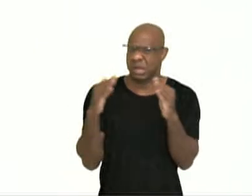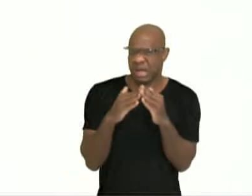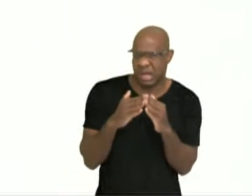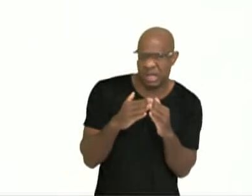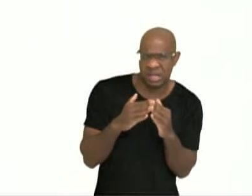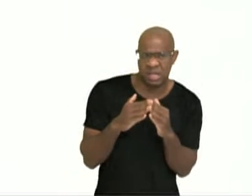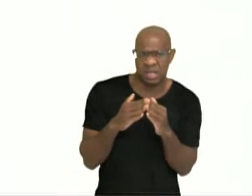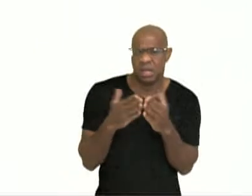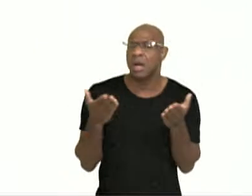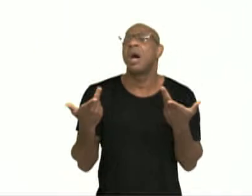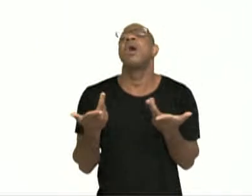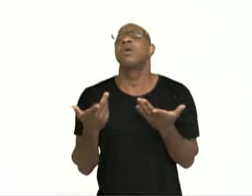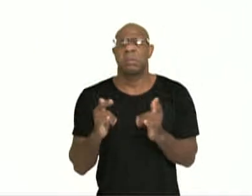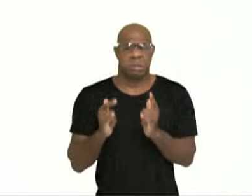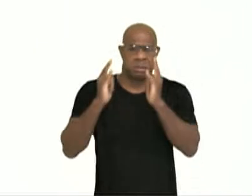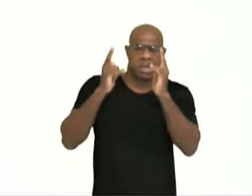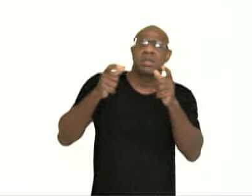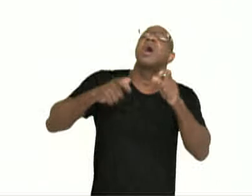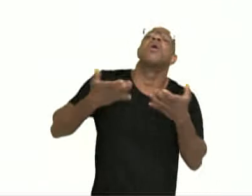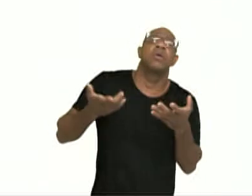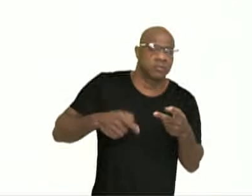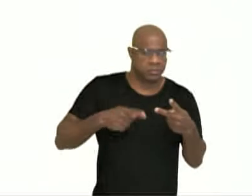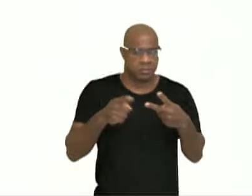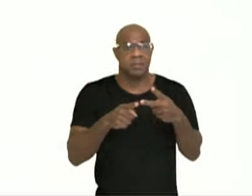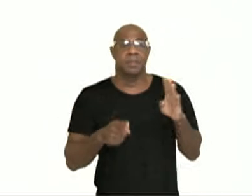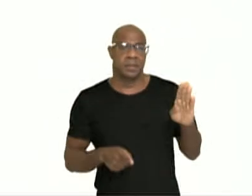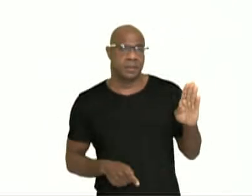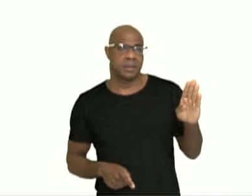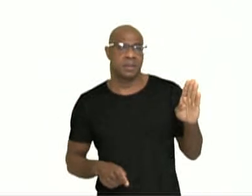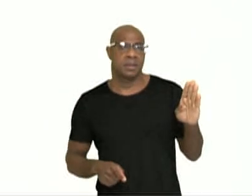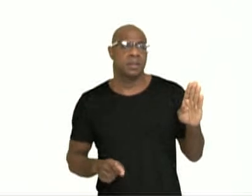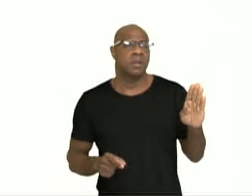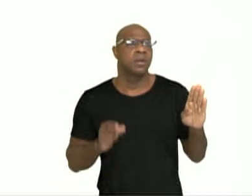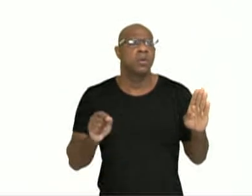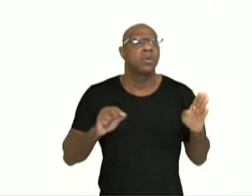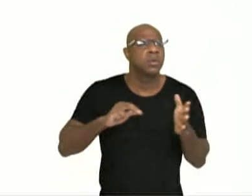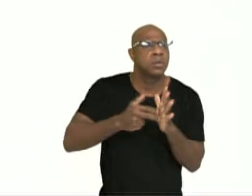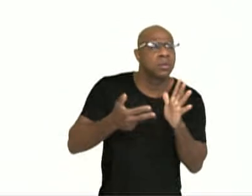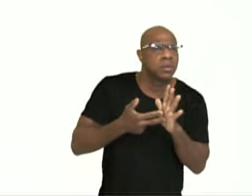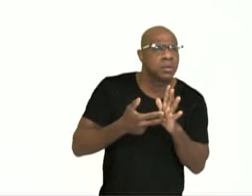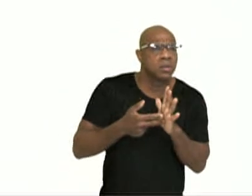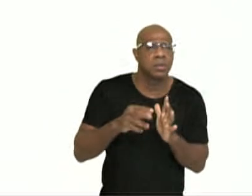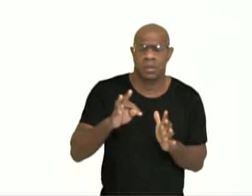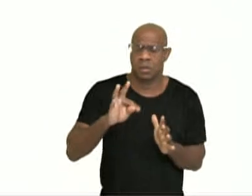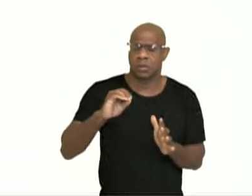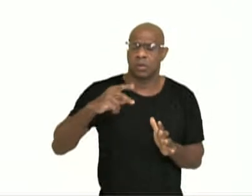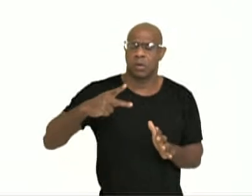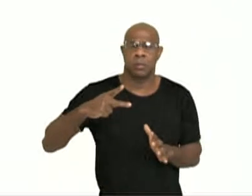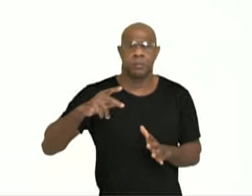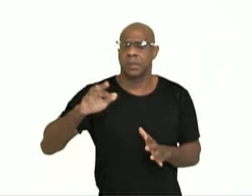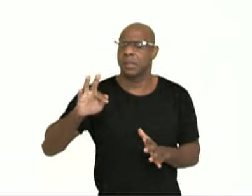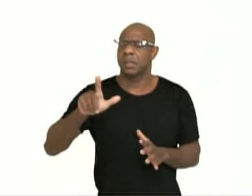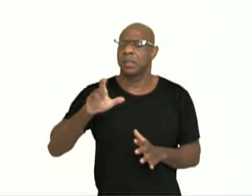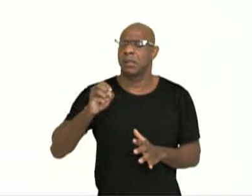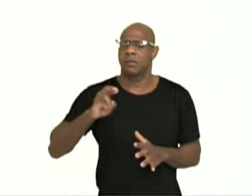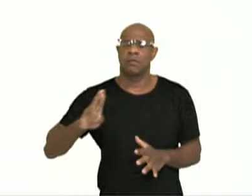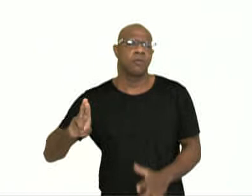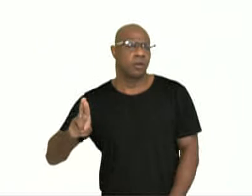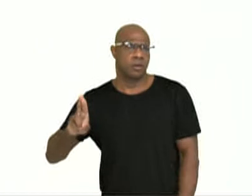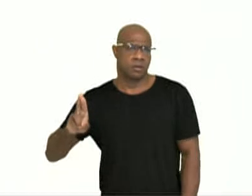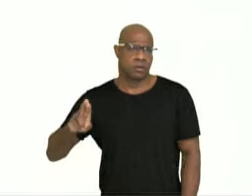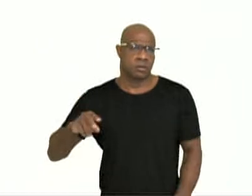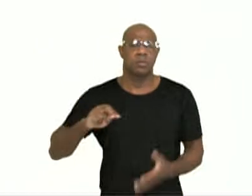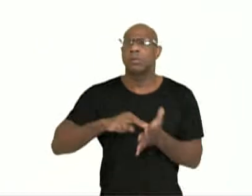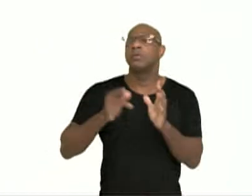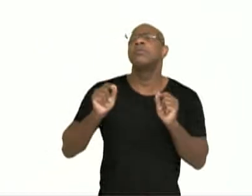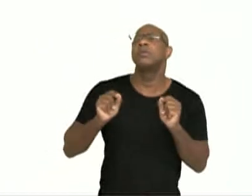casa? Que tipo de moradia é dele? E a B. O que é essa expressão top floor apartment? Vamos responder?